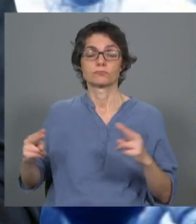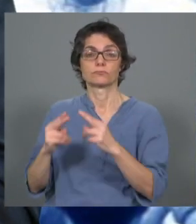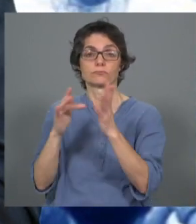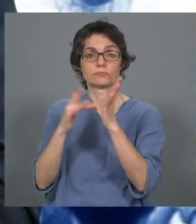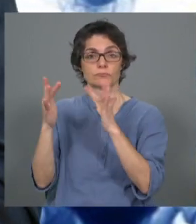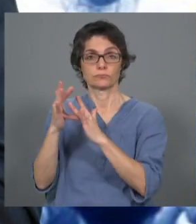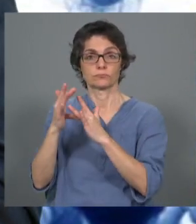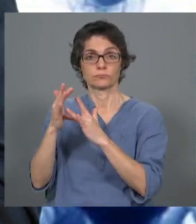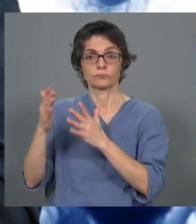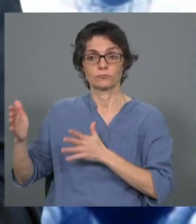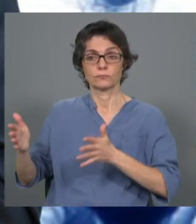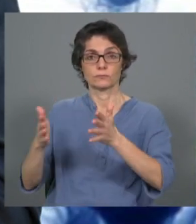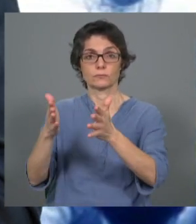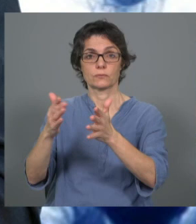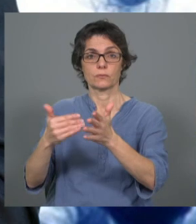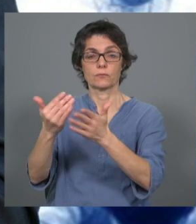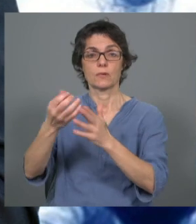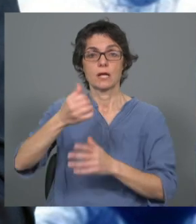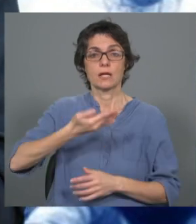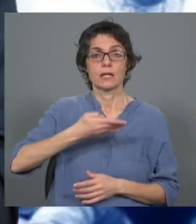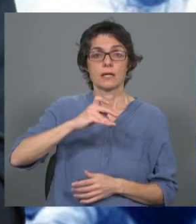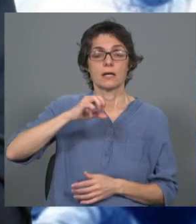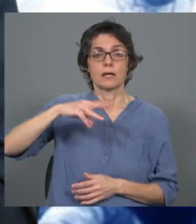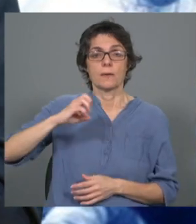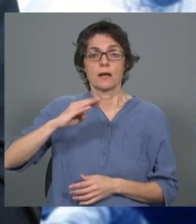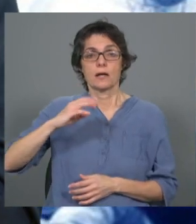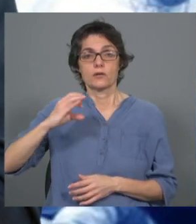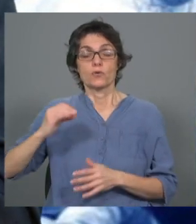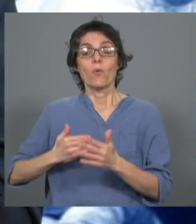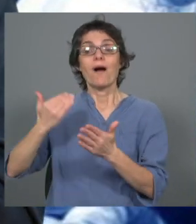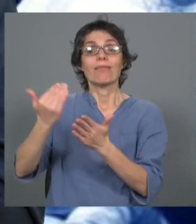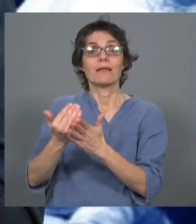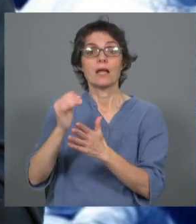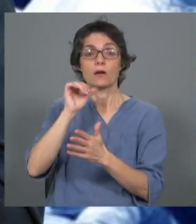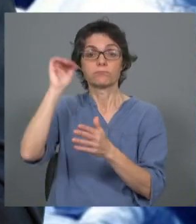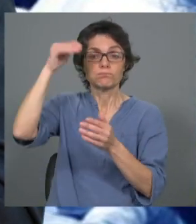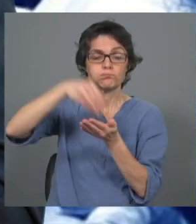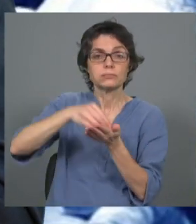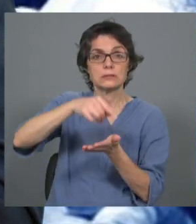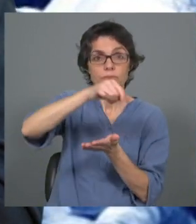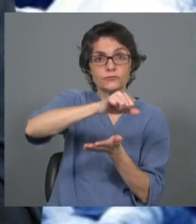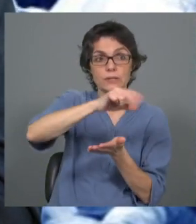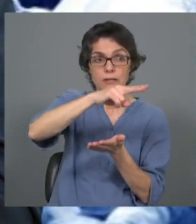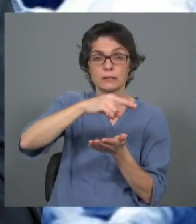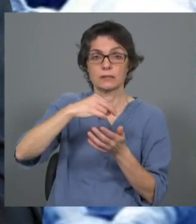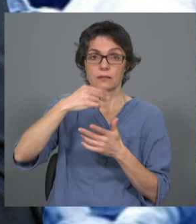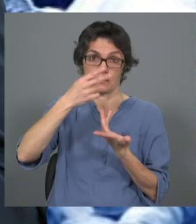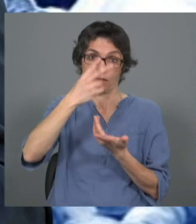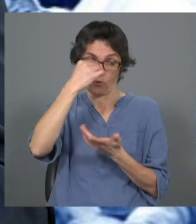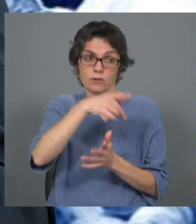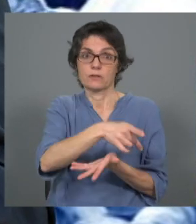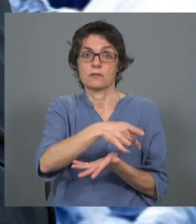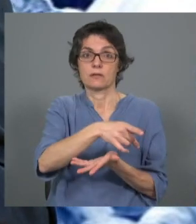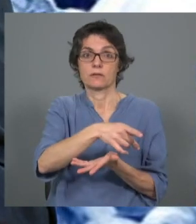Damasco até ao seu batismo, em que fica cego, exatamente esta cegueira de percebermos